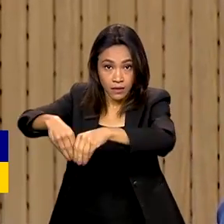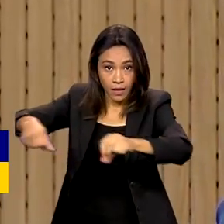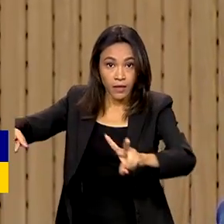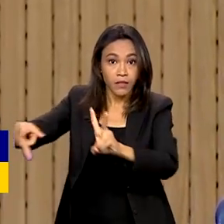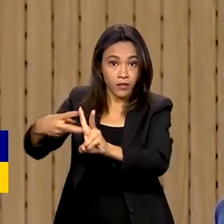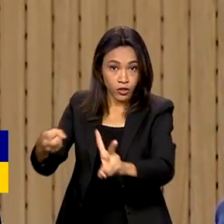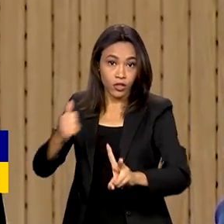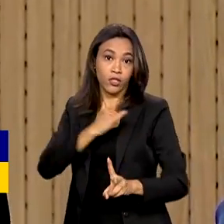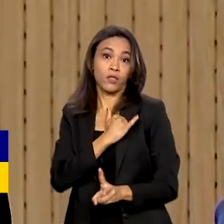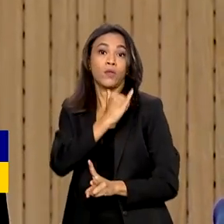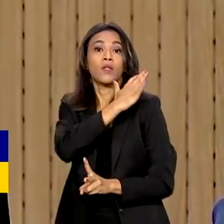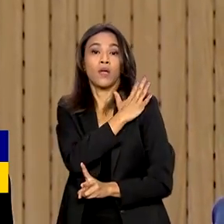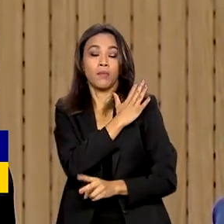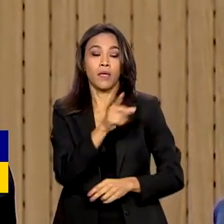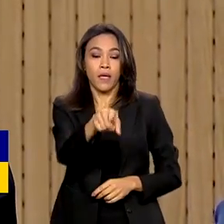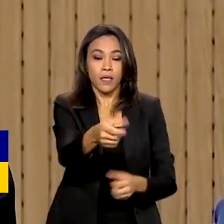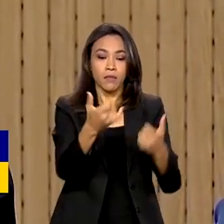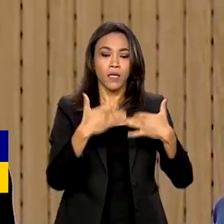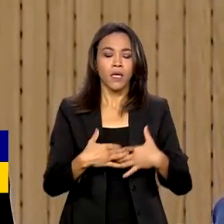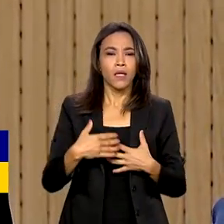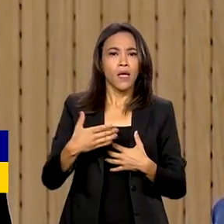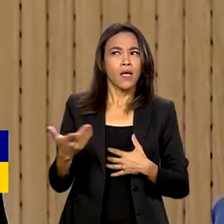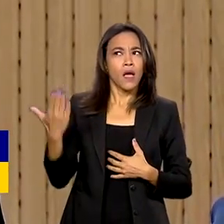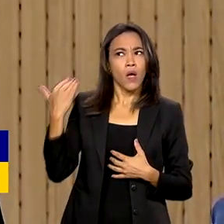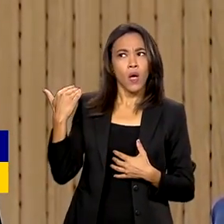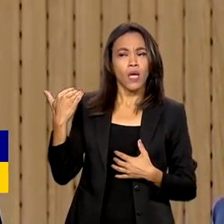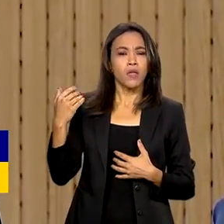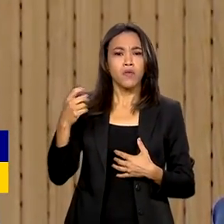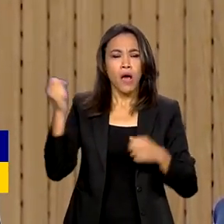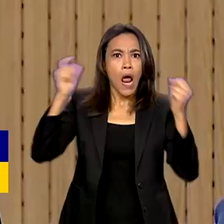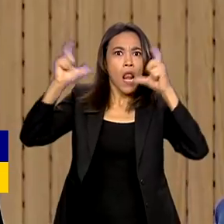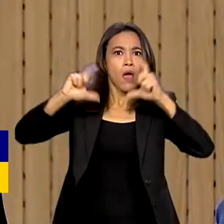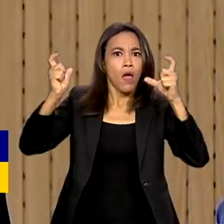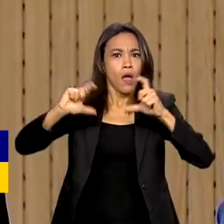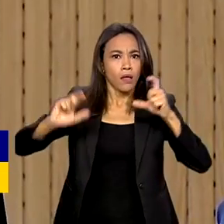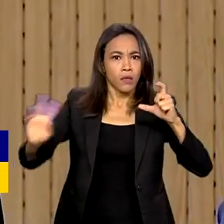foi registrado nenhum alerta de desmatamento no território Yanomami